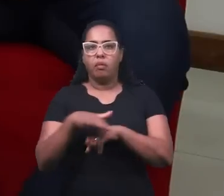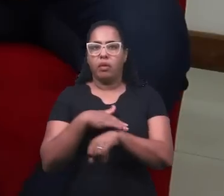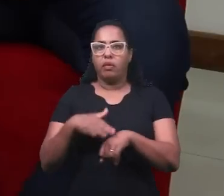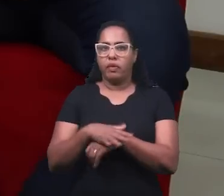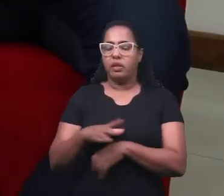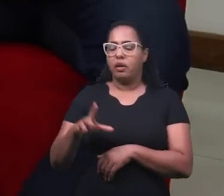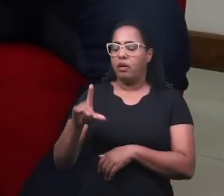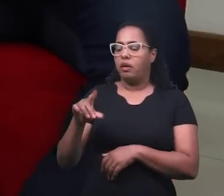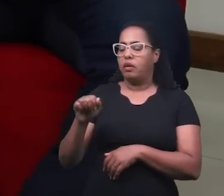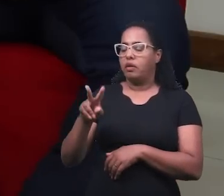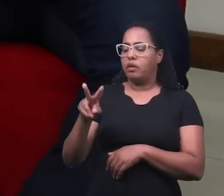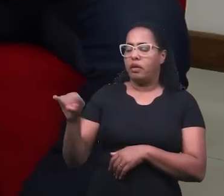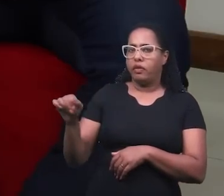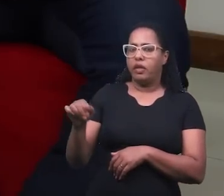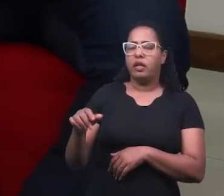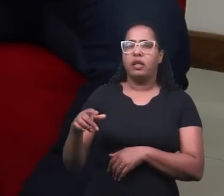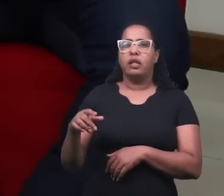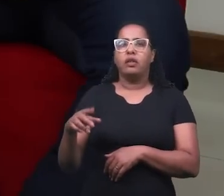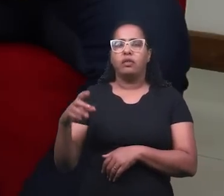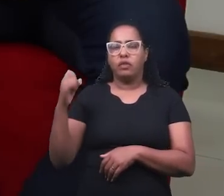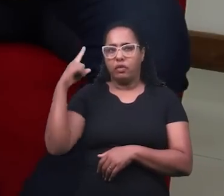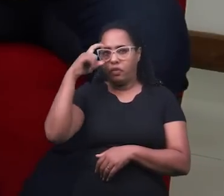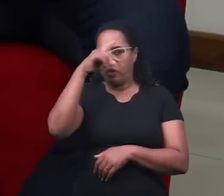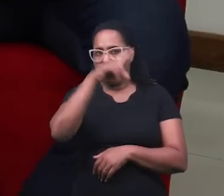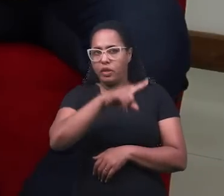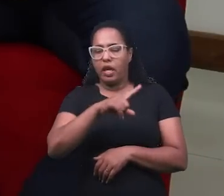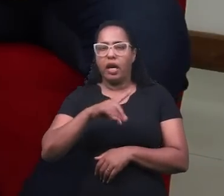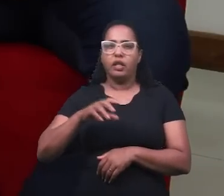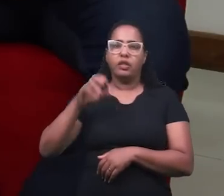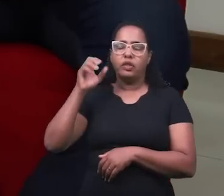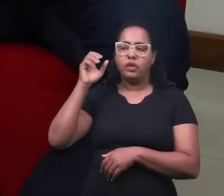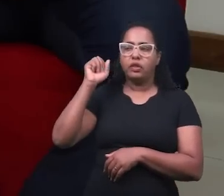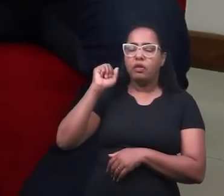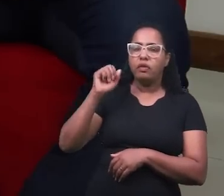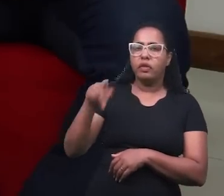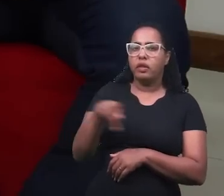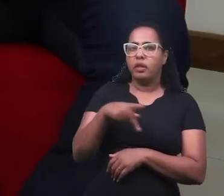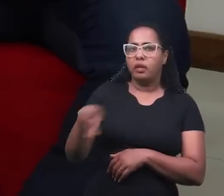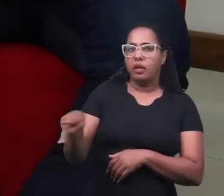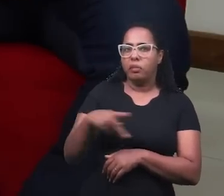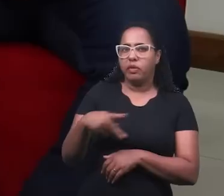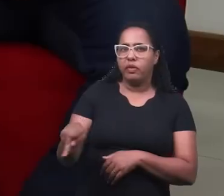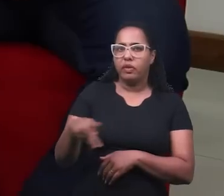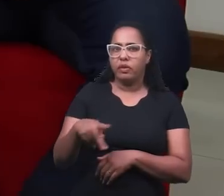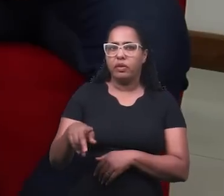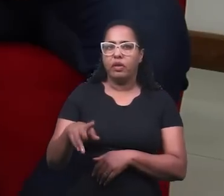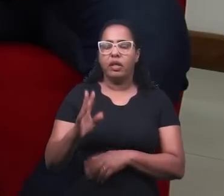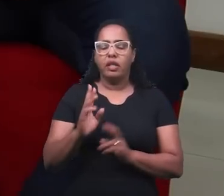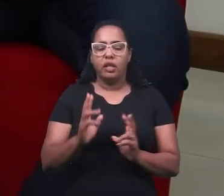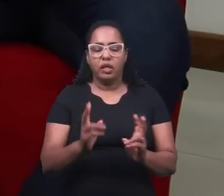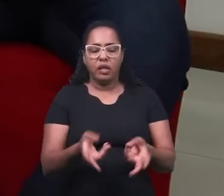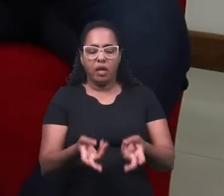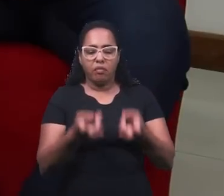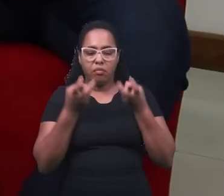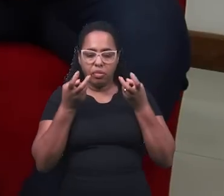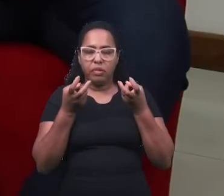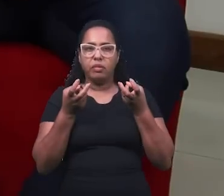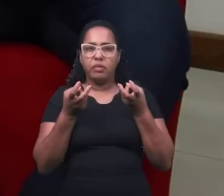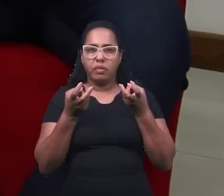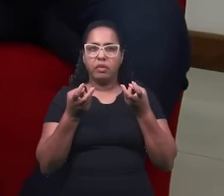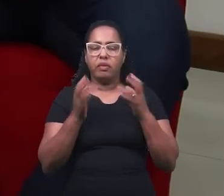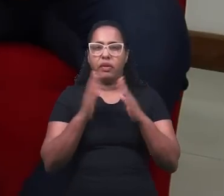que o Davi estava com dificuldade para ouvir a professora, né, na sala de aula, e a gente já tinha em casa observado